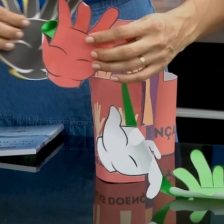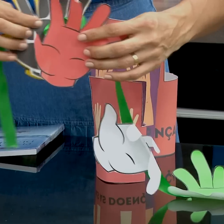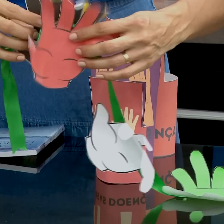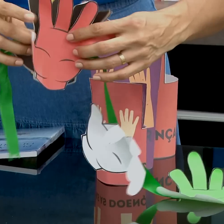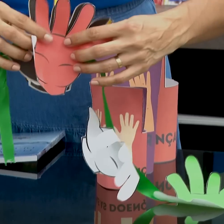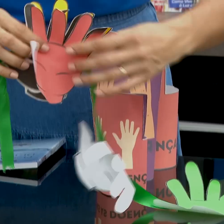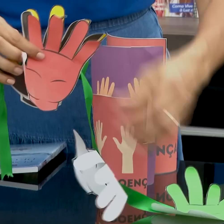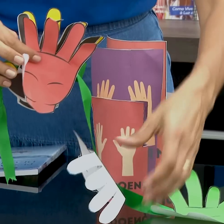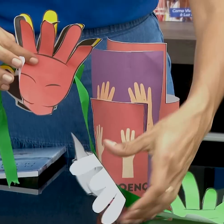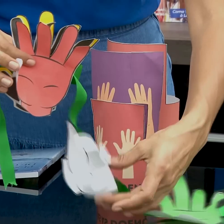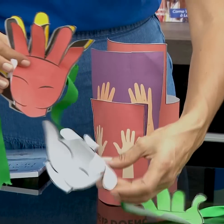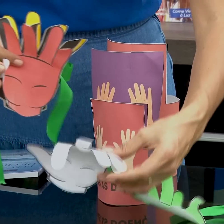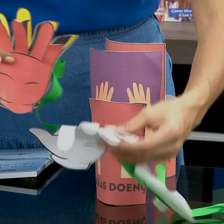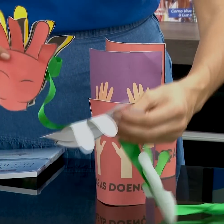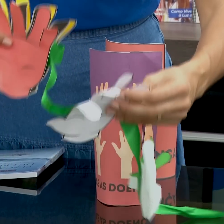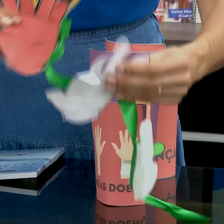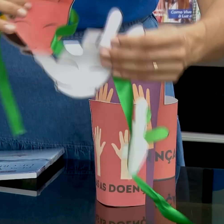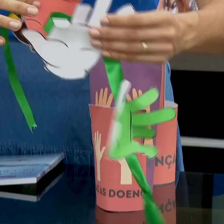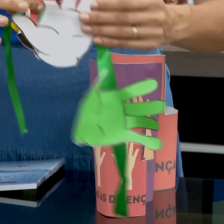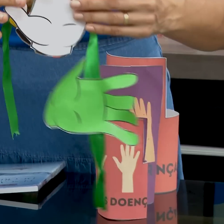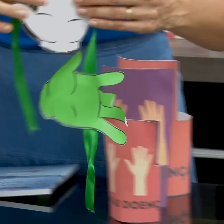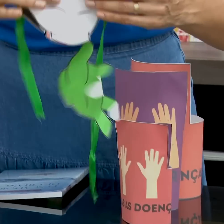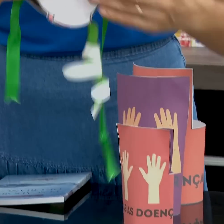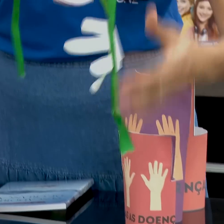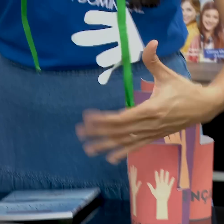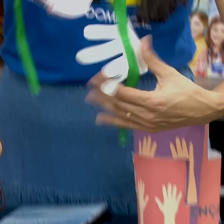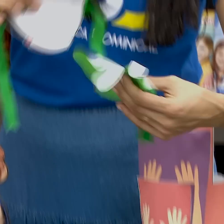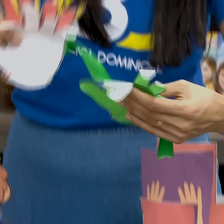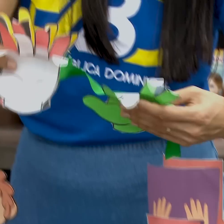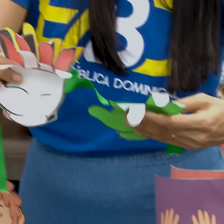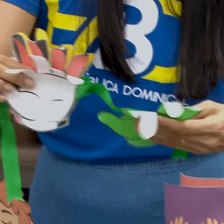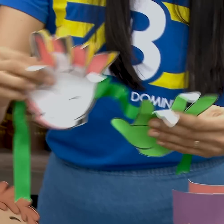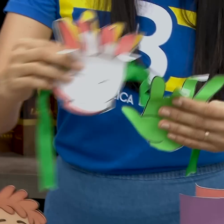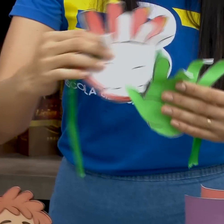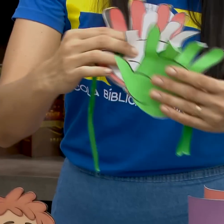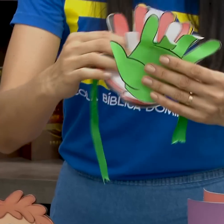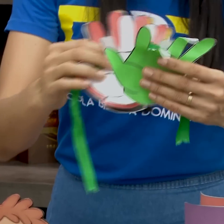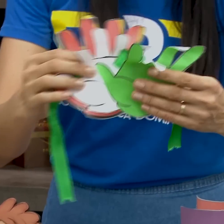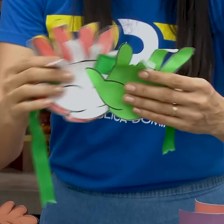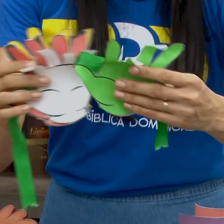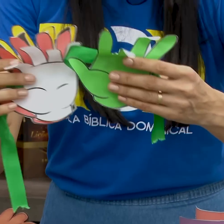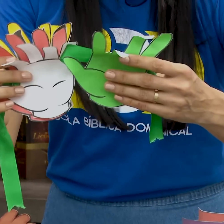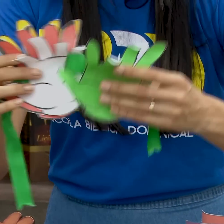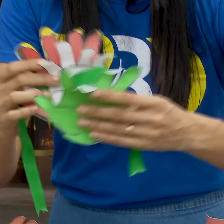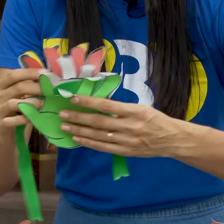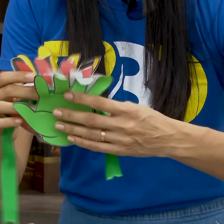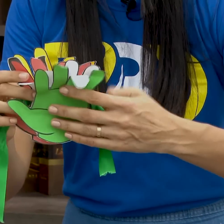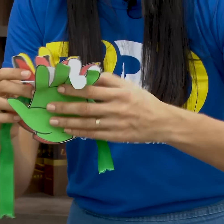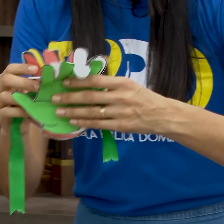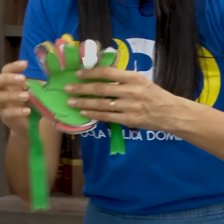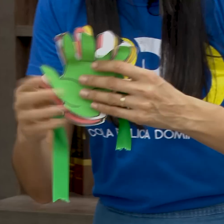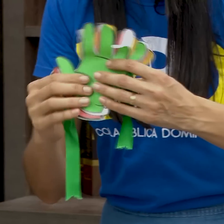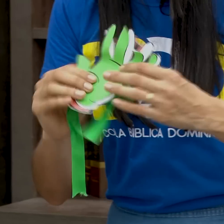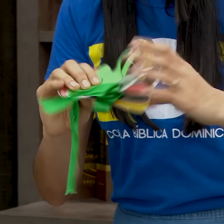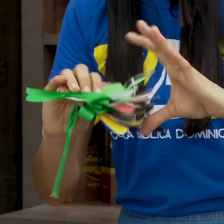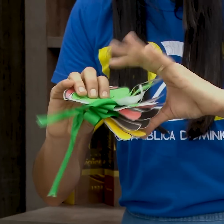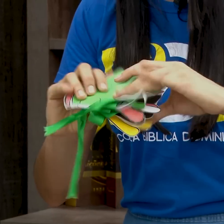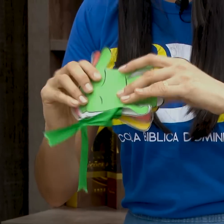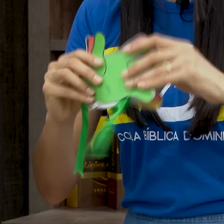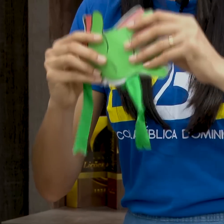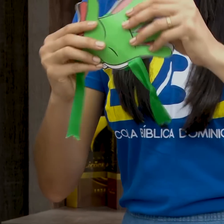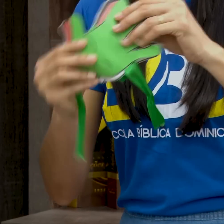Cristo morreu por nós eu me entrego ao Senhor estou salvo e preciso crescer